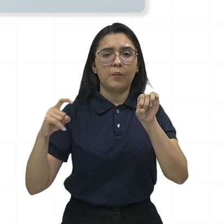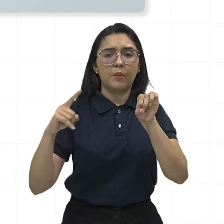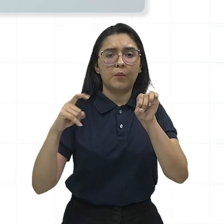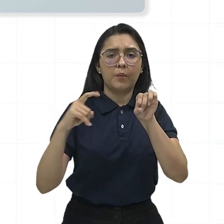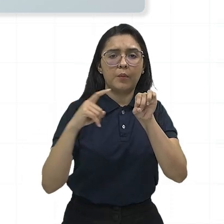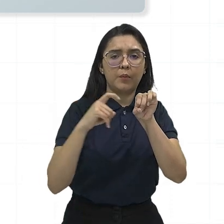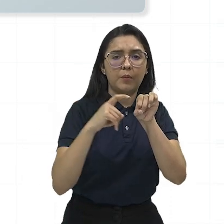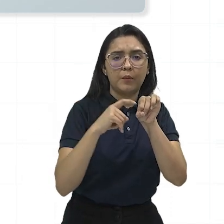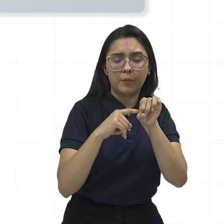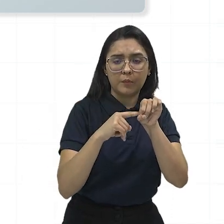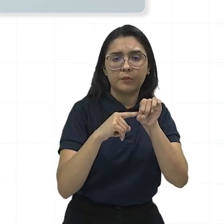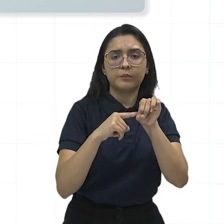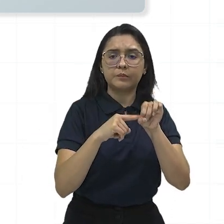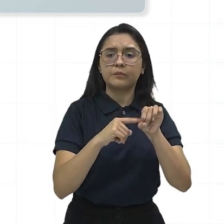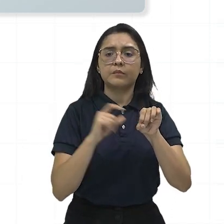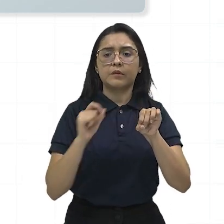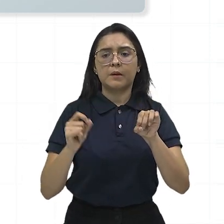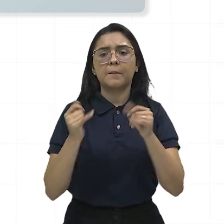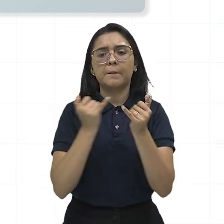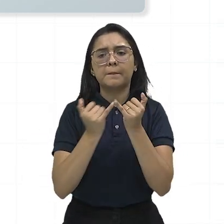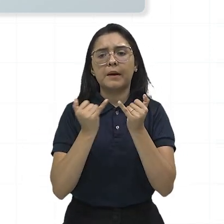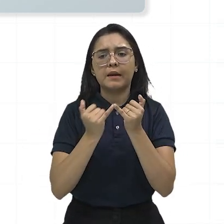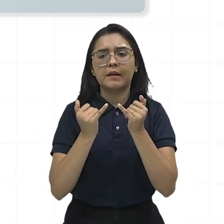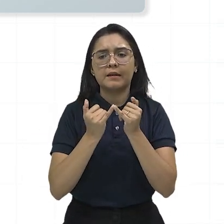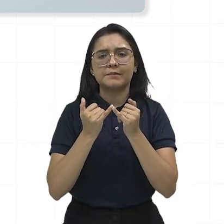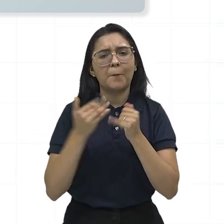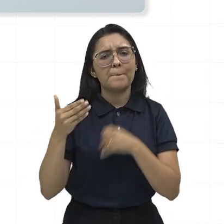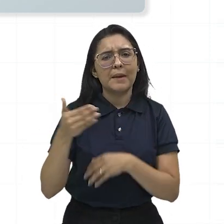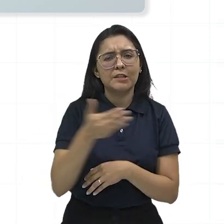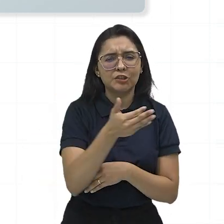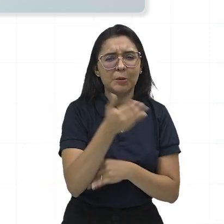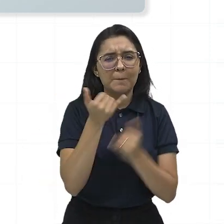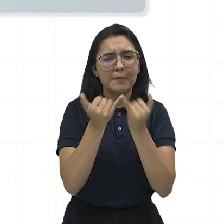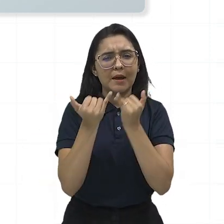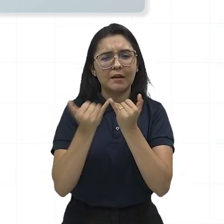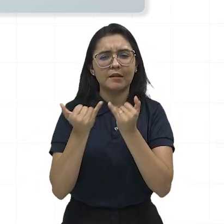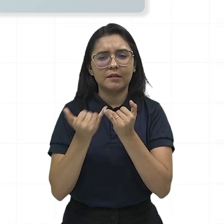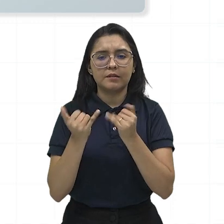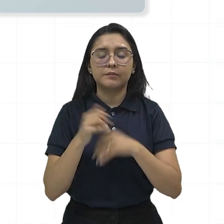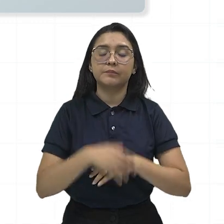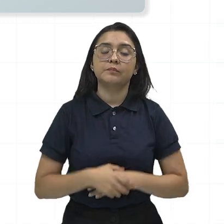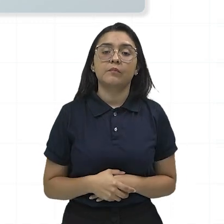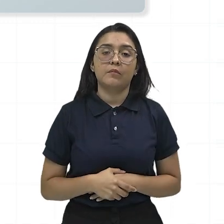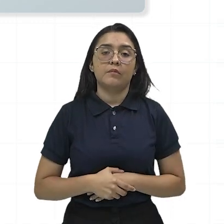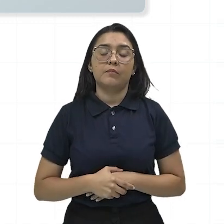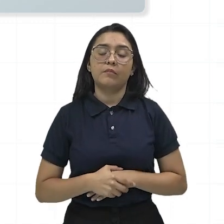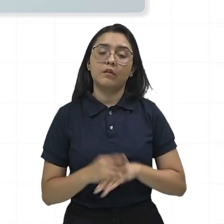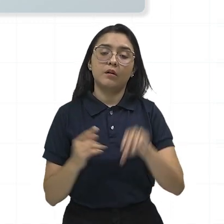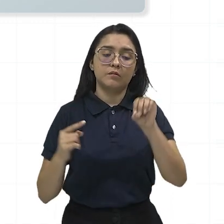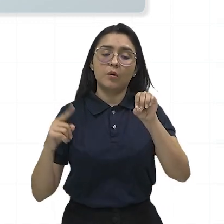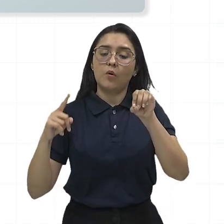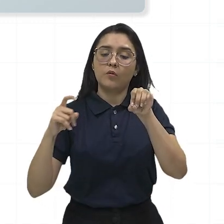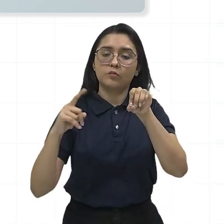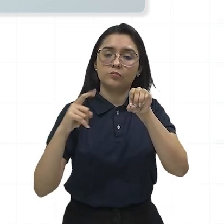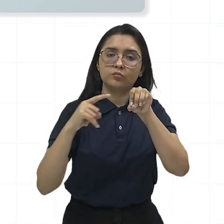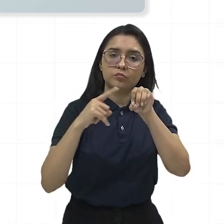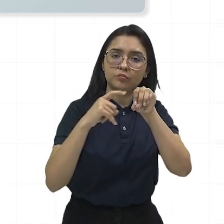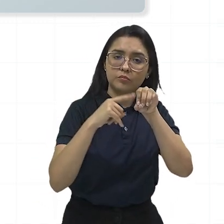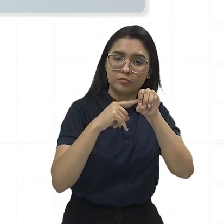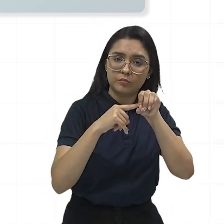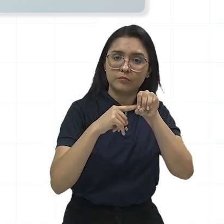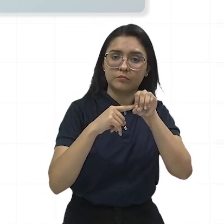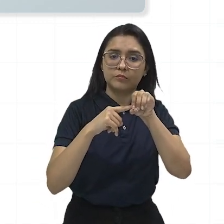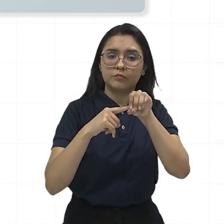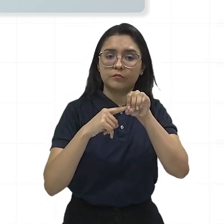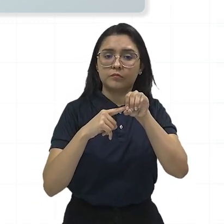os espermatozoides, né, que eles parecem ser esse peixinho nadando aí, imerso no líquido, ao encontro do óvulo,